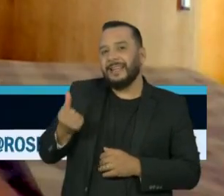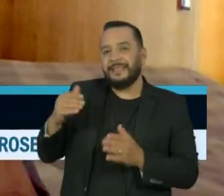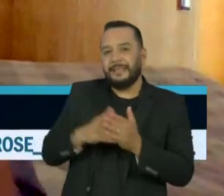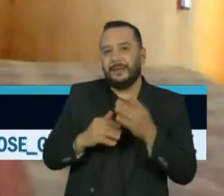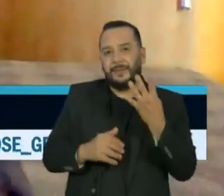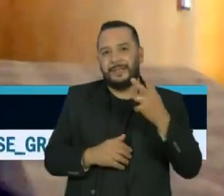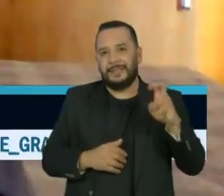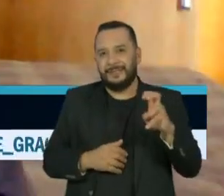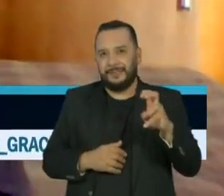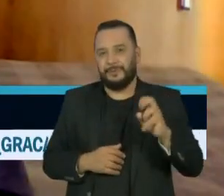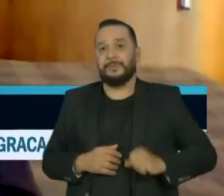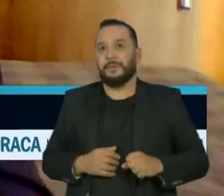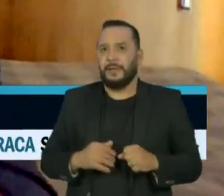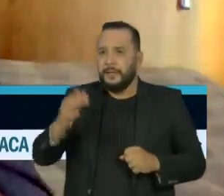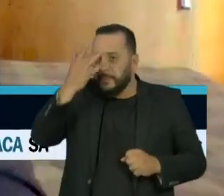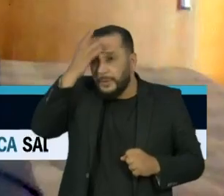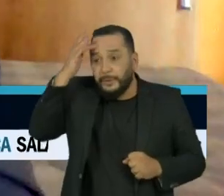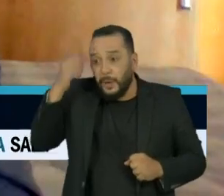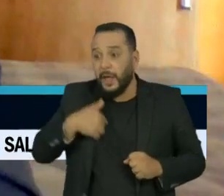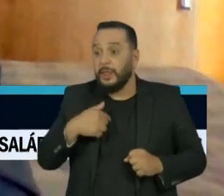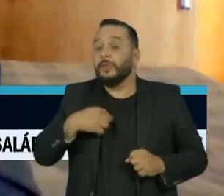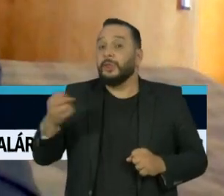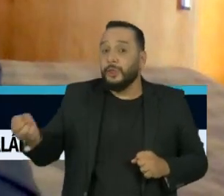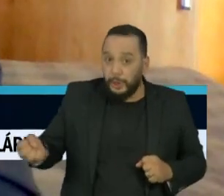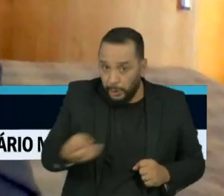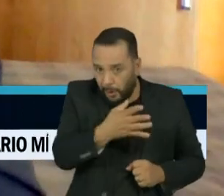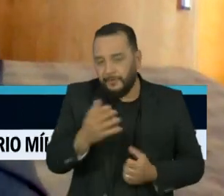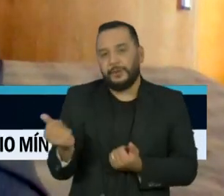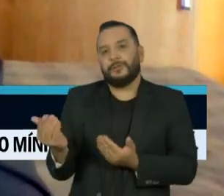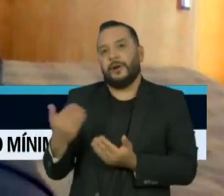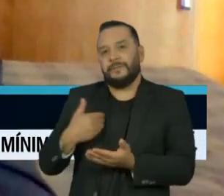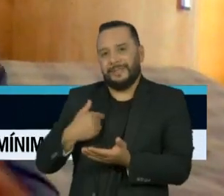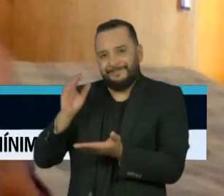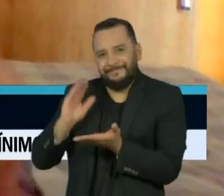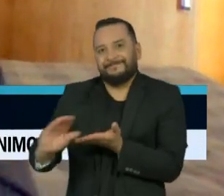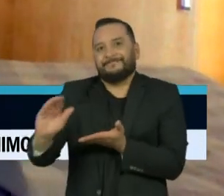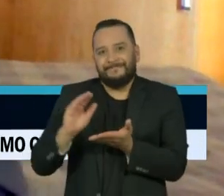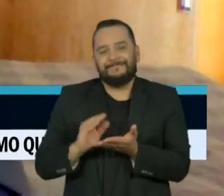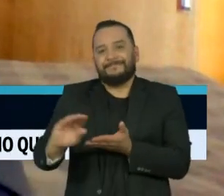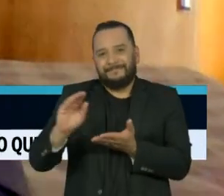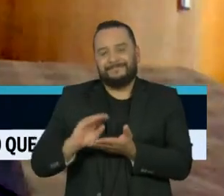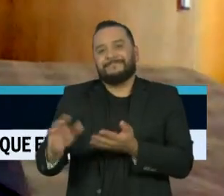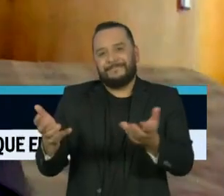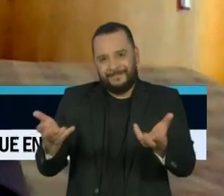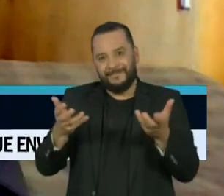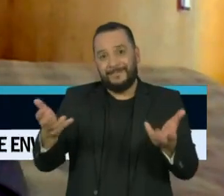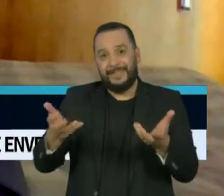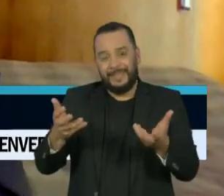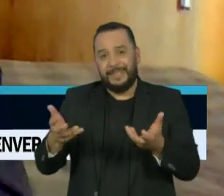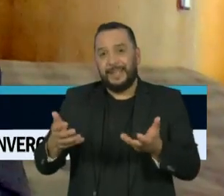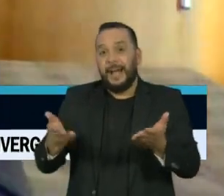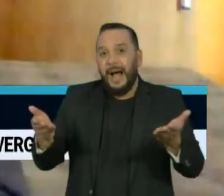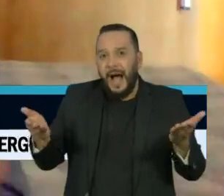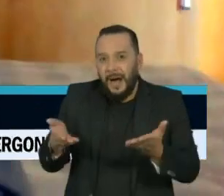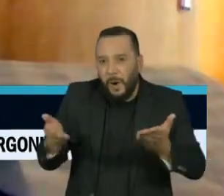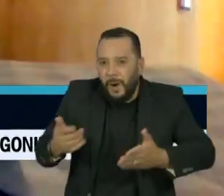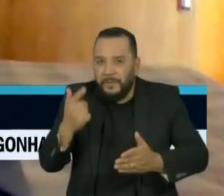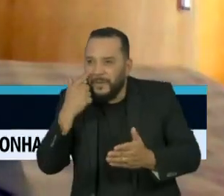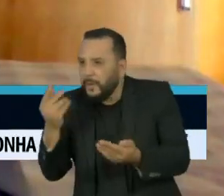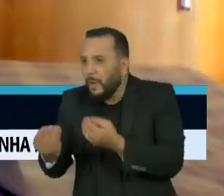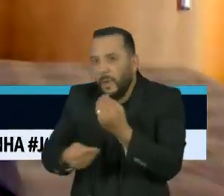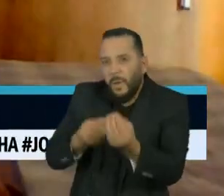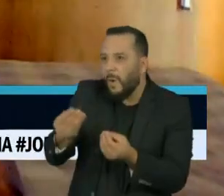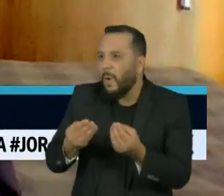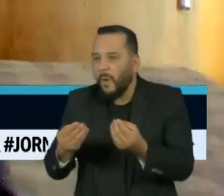Esses novatos, principalmente, são pessoas um pouco mais jovens, tá? Que estão conectadas, estão seguindo todo esse movimento de